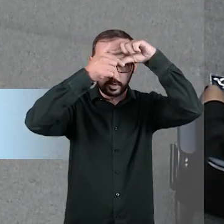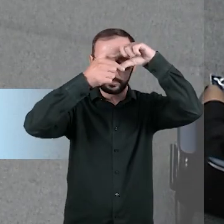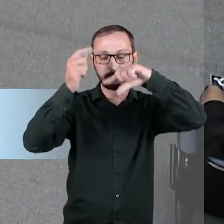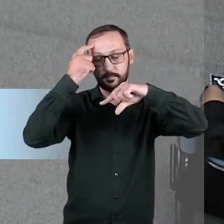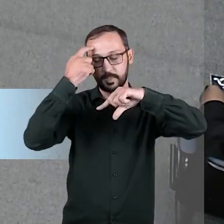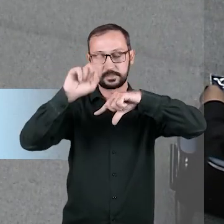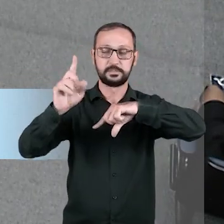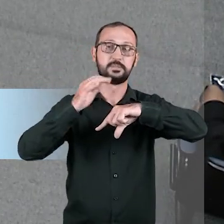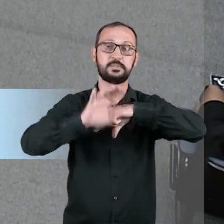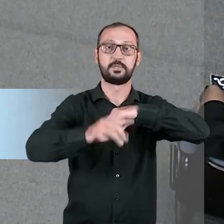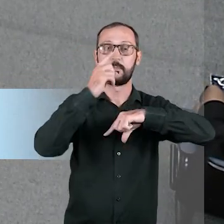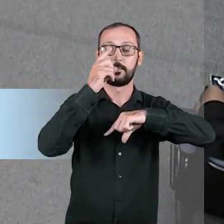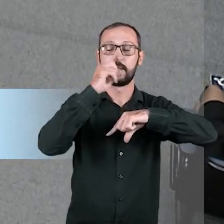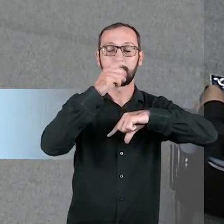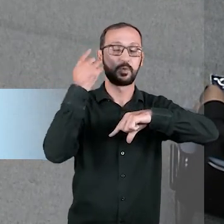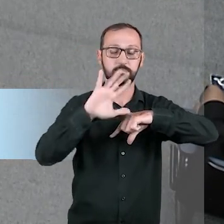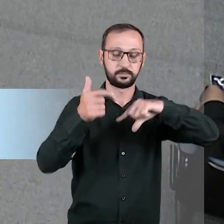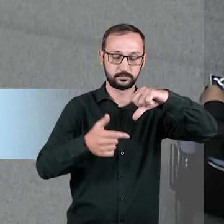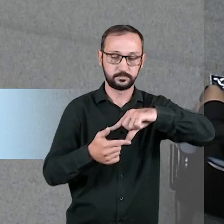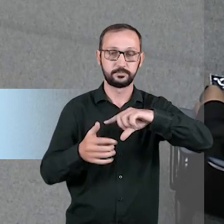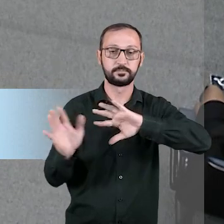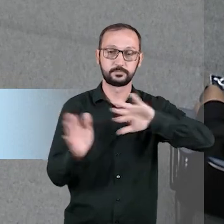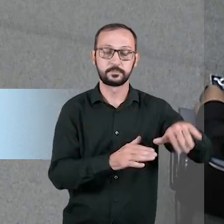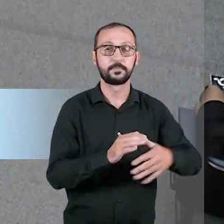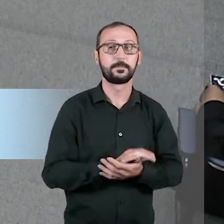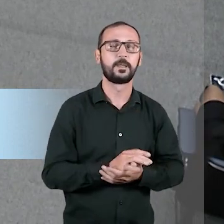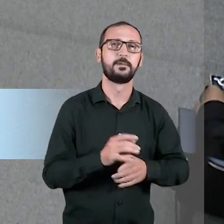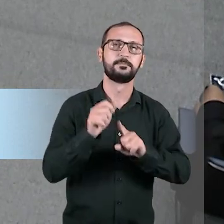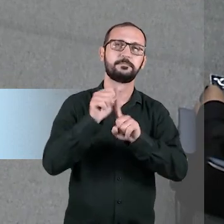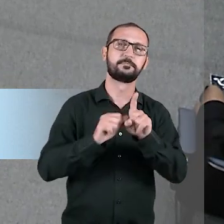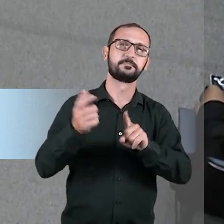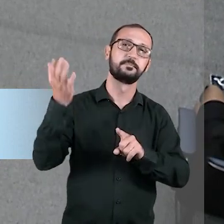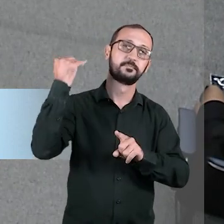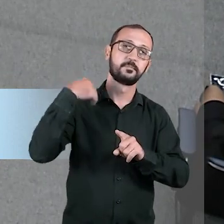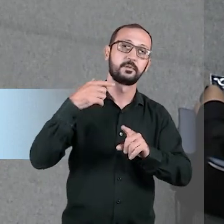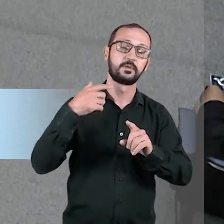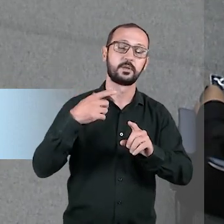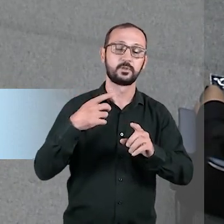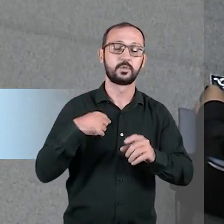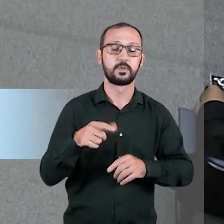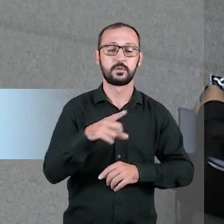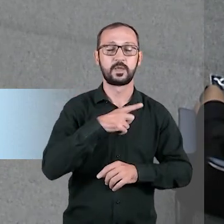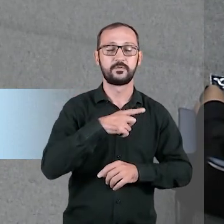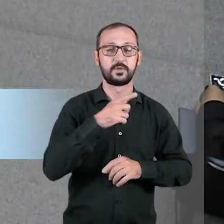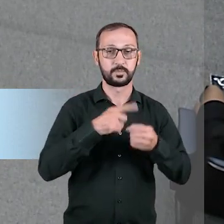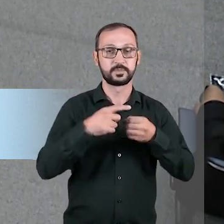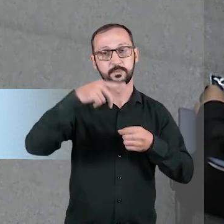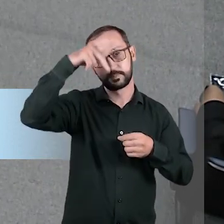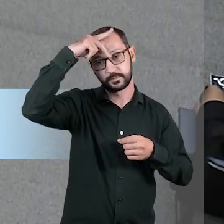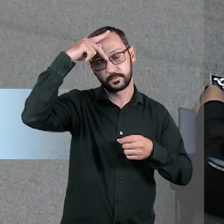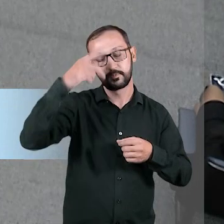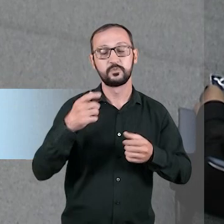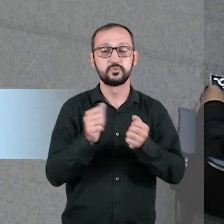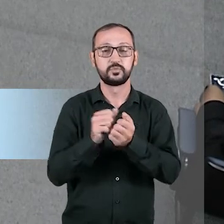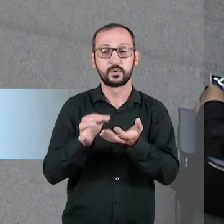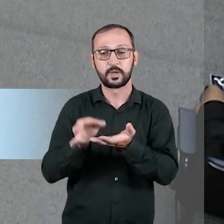pensar. Né? E há um mês atrás, eu estava, que eu sou de Paranaíba, a gente estava lá, e eu fui